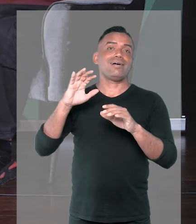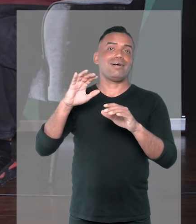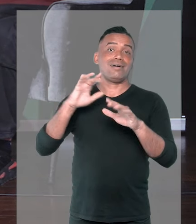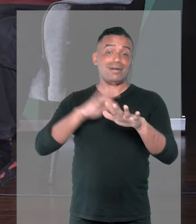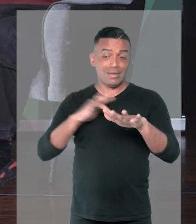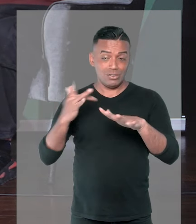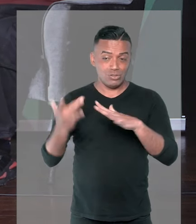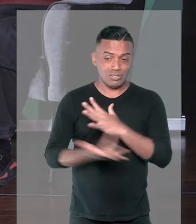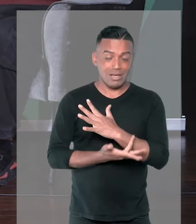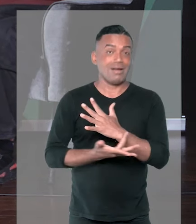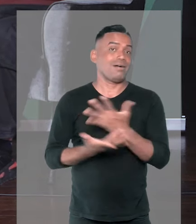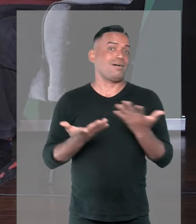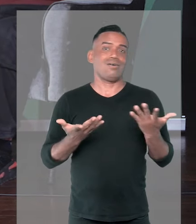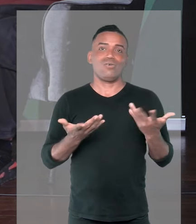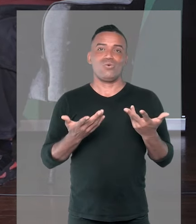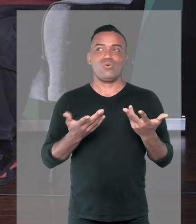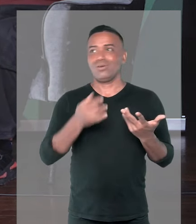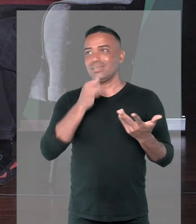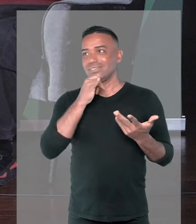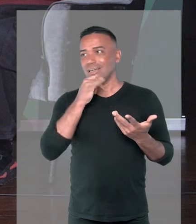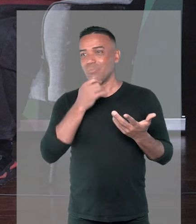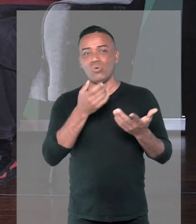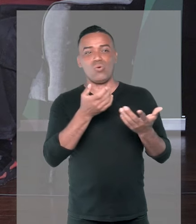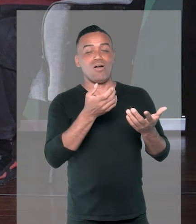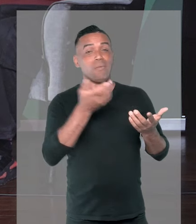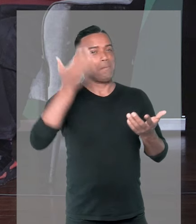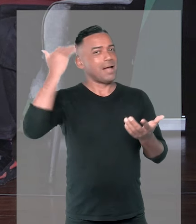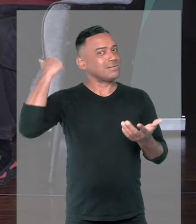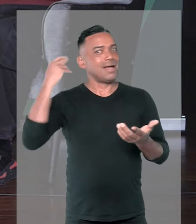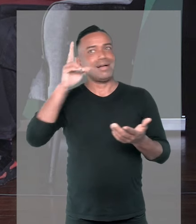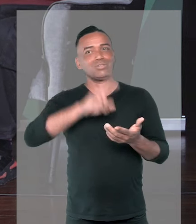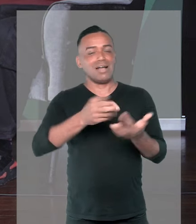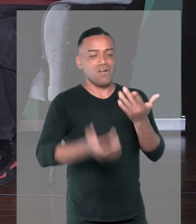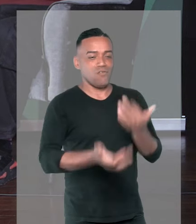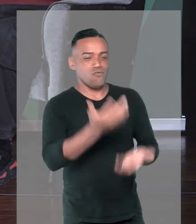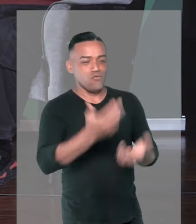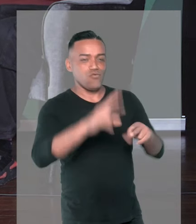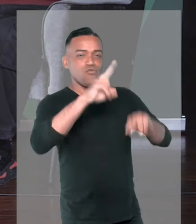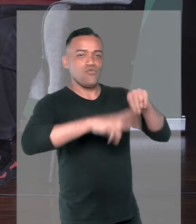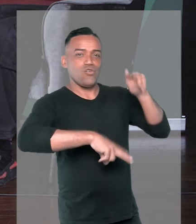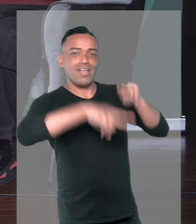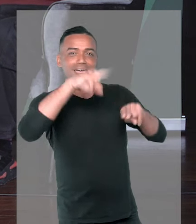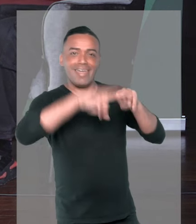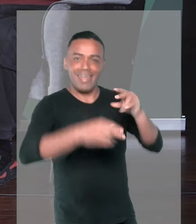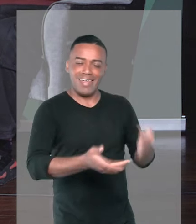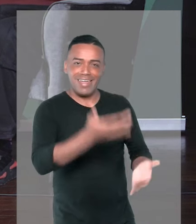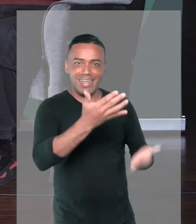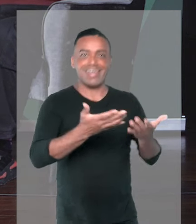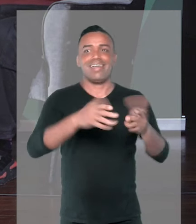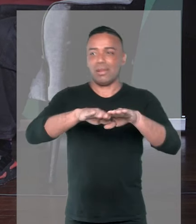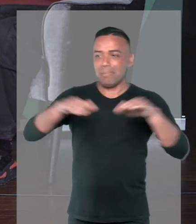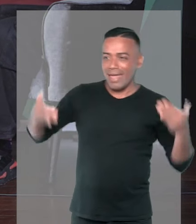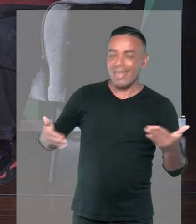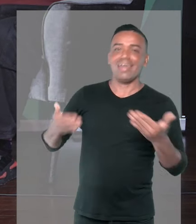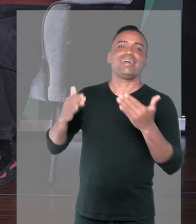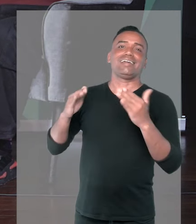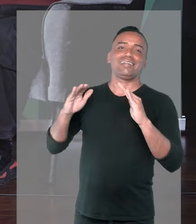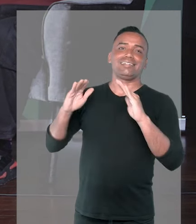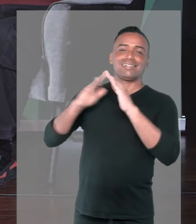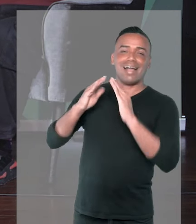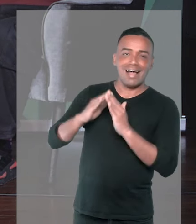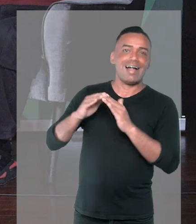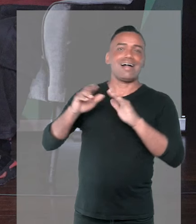obviamente como o poço como a fogueira como a mesa de bar ou a mesa da cozinha da casa ou a própria família que é uma rede social física são